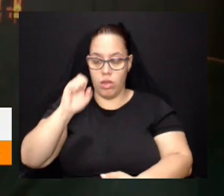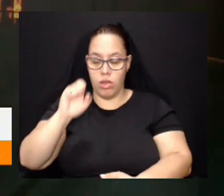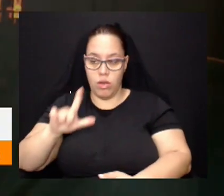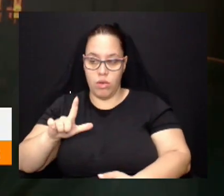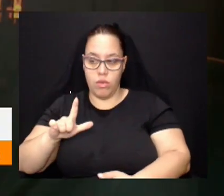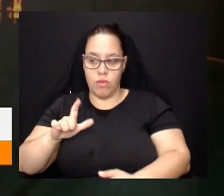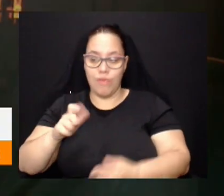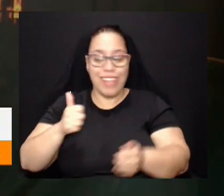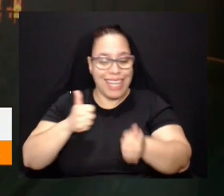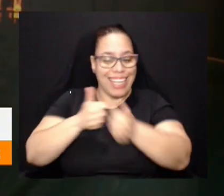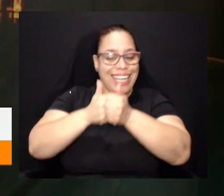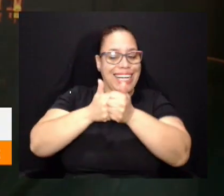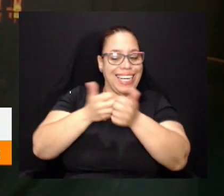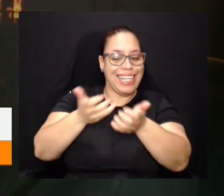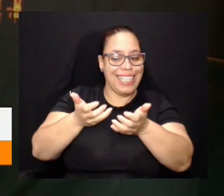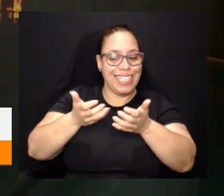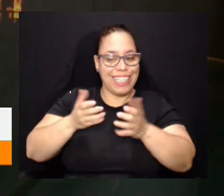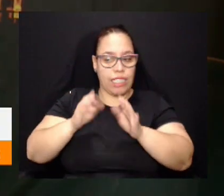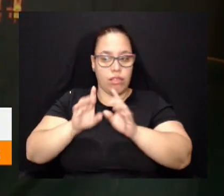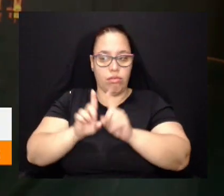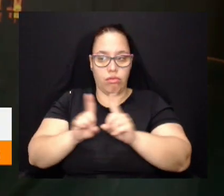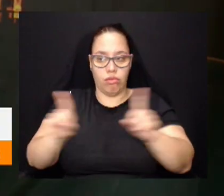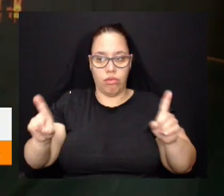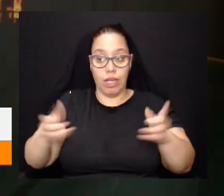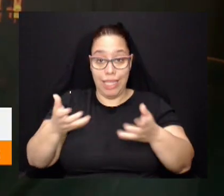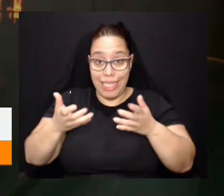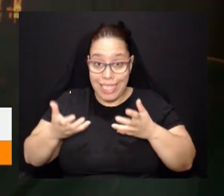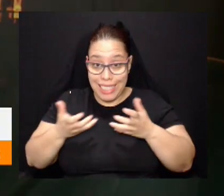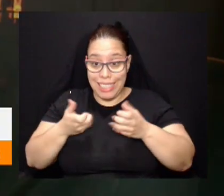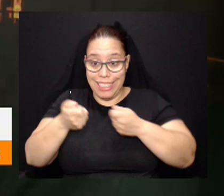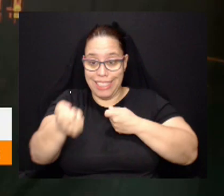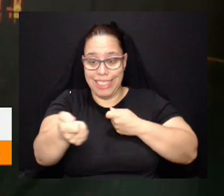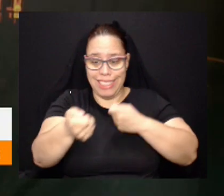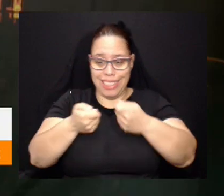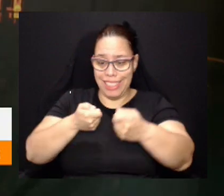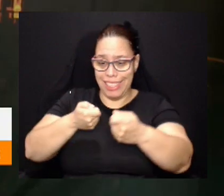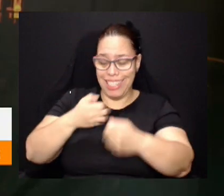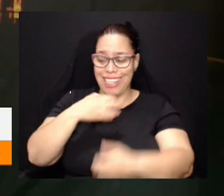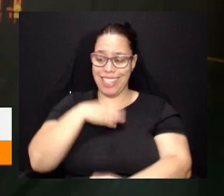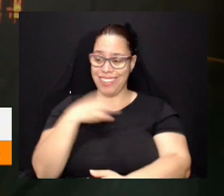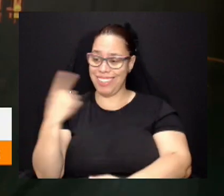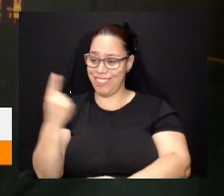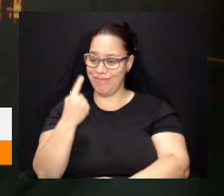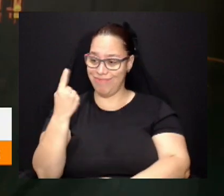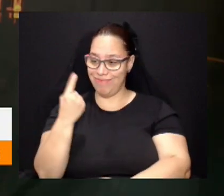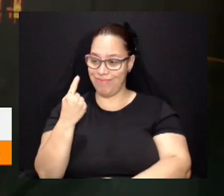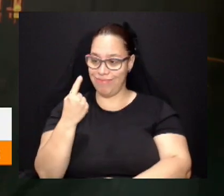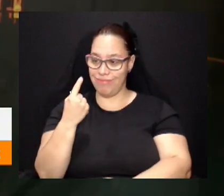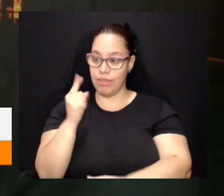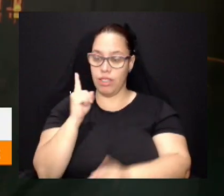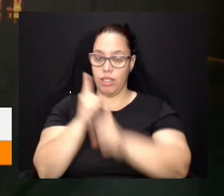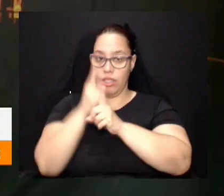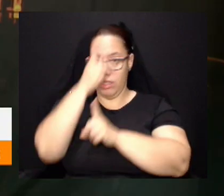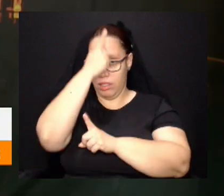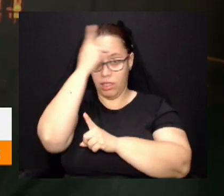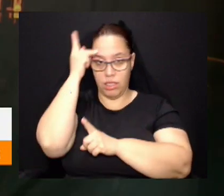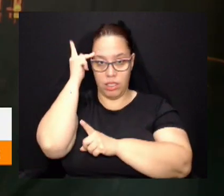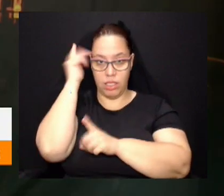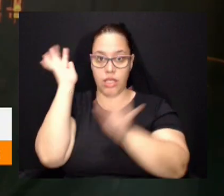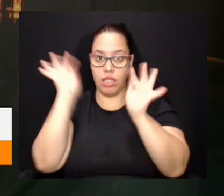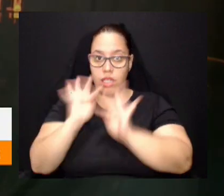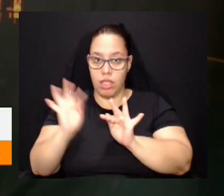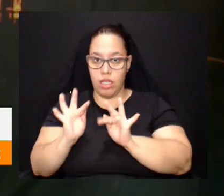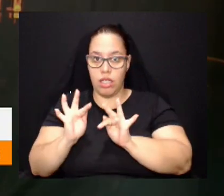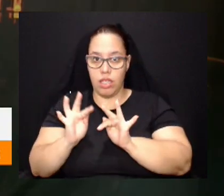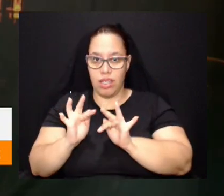proximidade, querer distância. Hoje, estou me sentindo sozinho, daí você encontra a pessoa, tá feliz demais. Mas daí